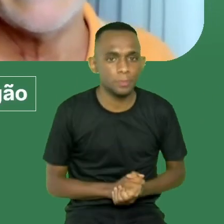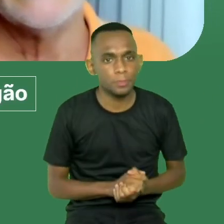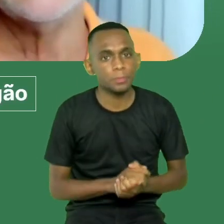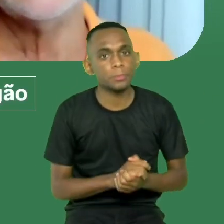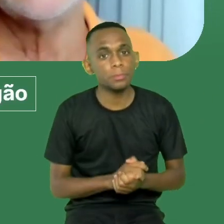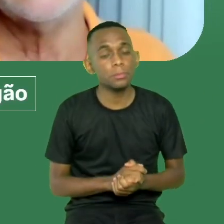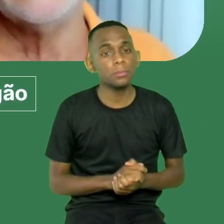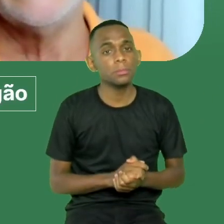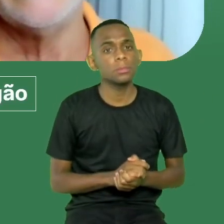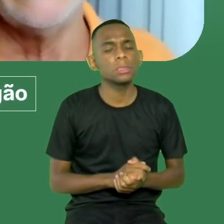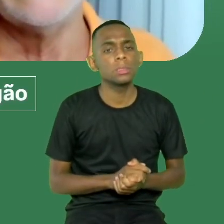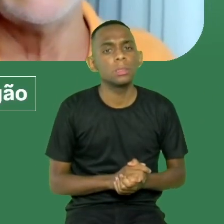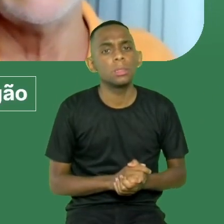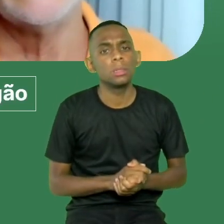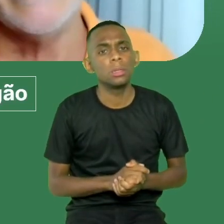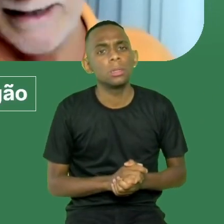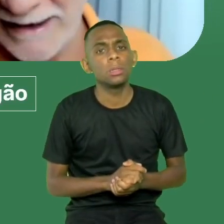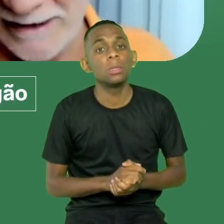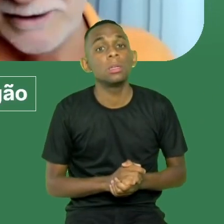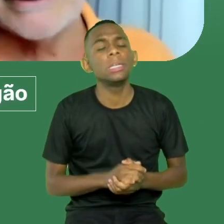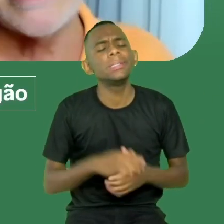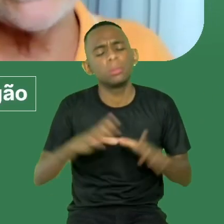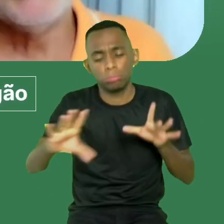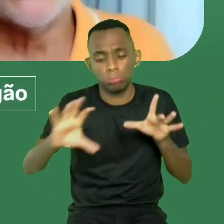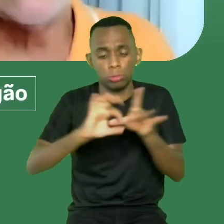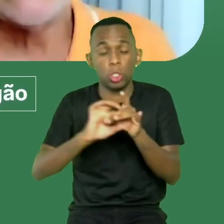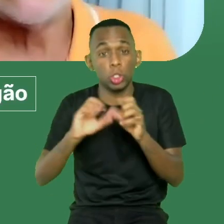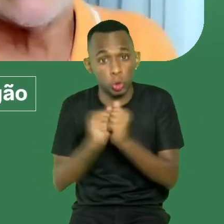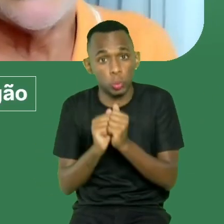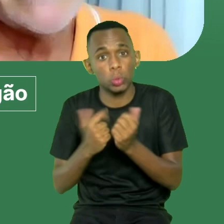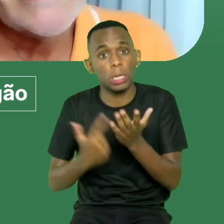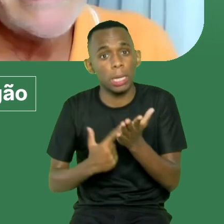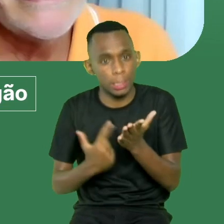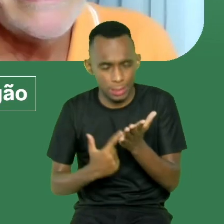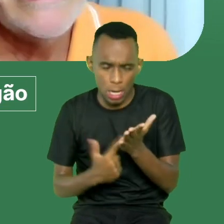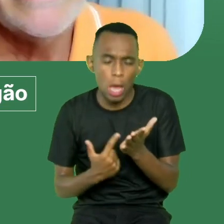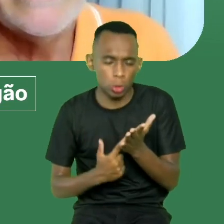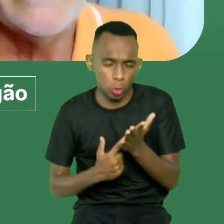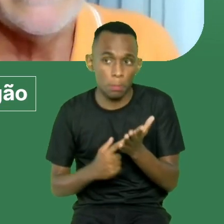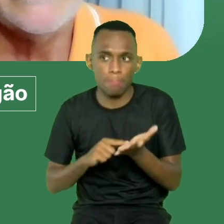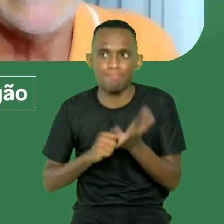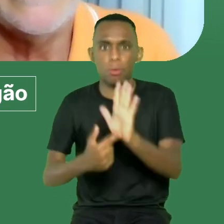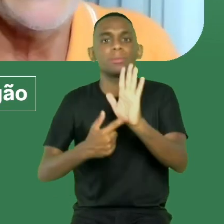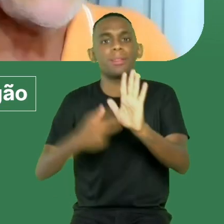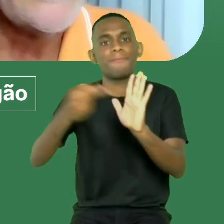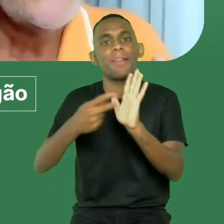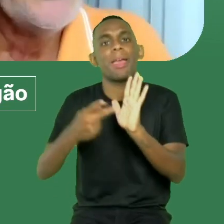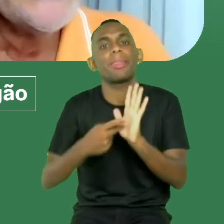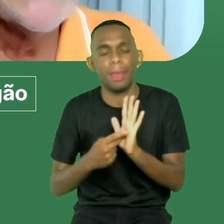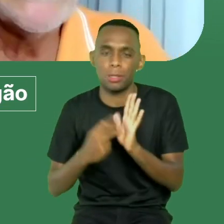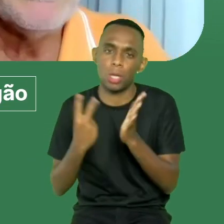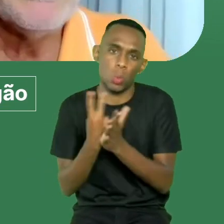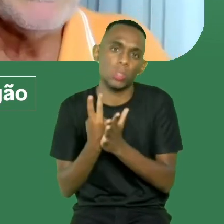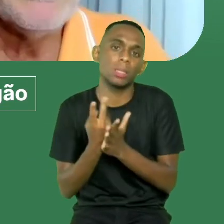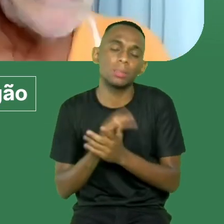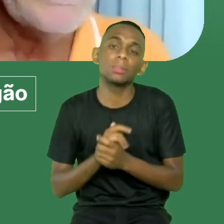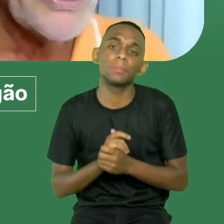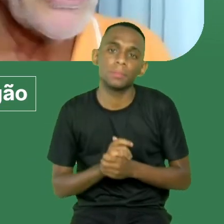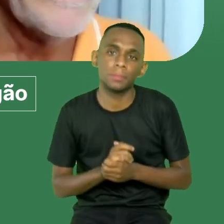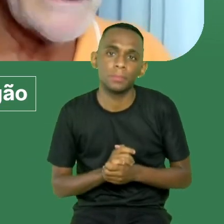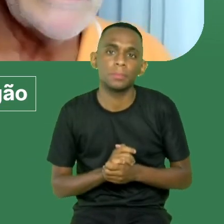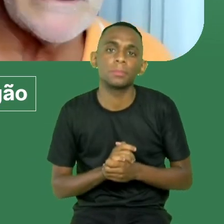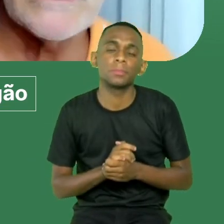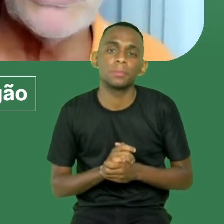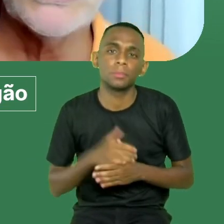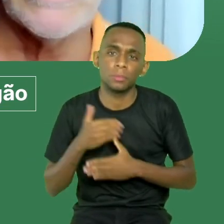você faz, como para a literatura, para escrever e Eu passar a transpus verdade essa daquela coisa, pessoa que está narrando. eu transpus esse processo